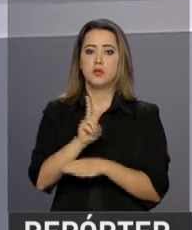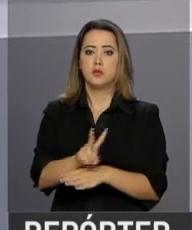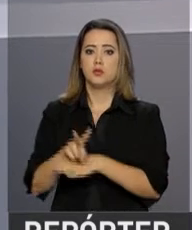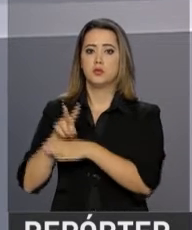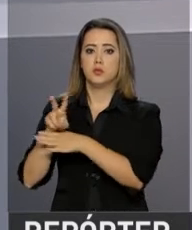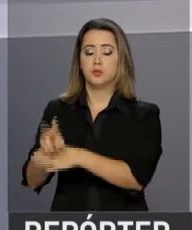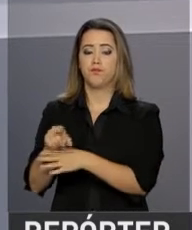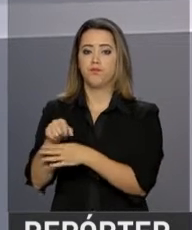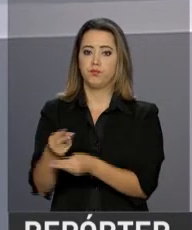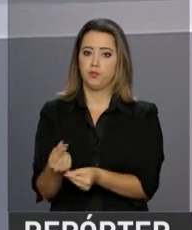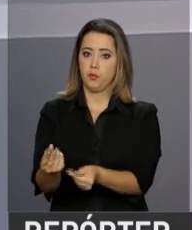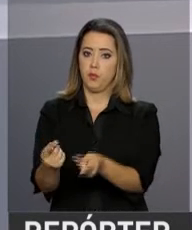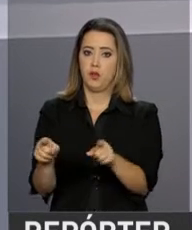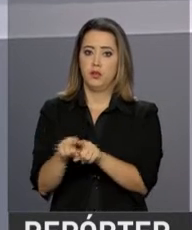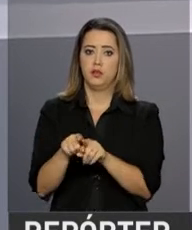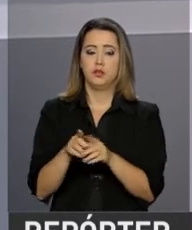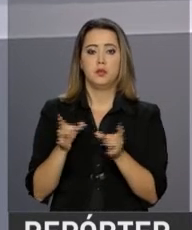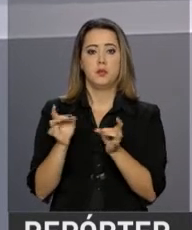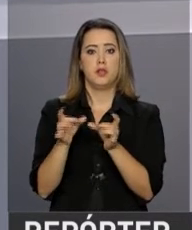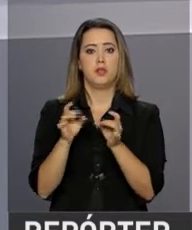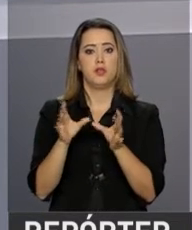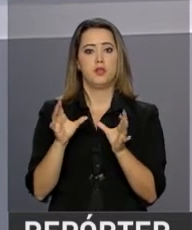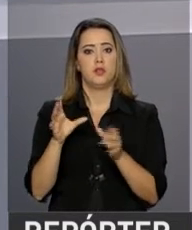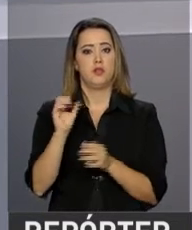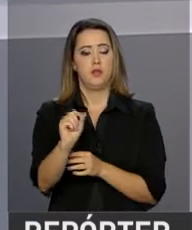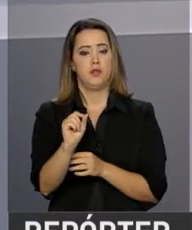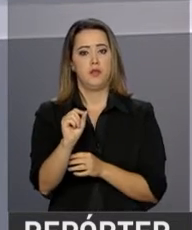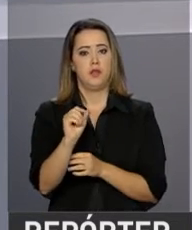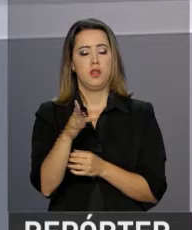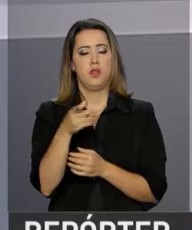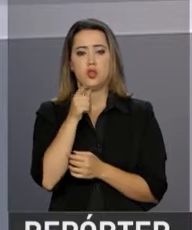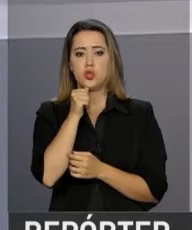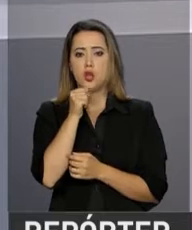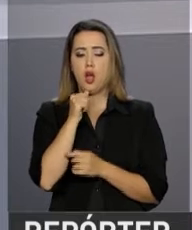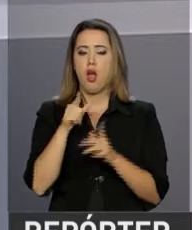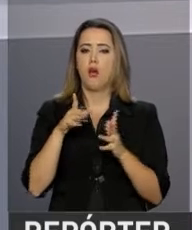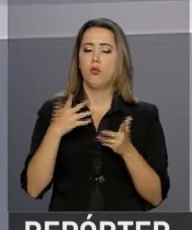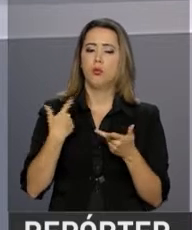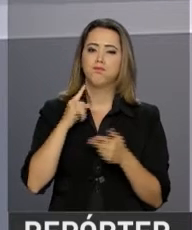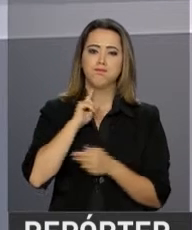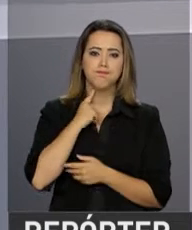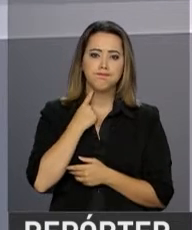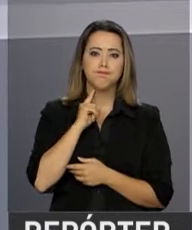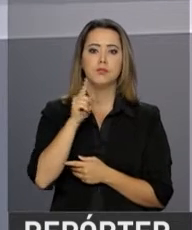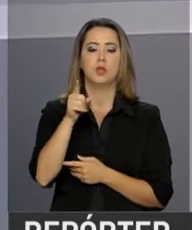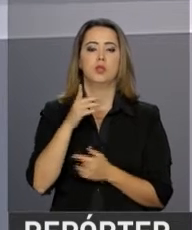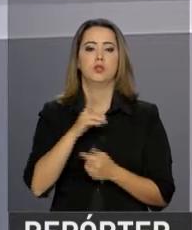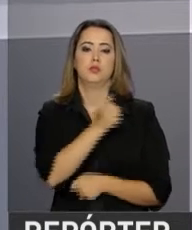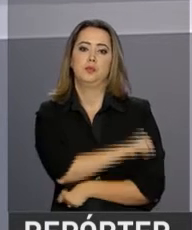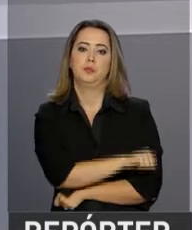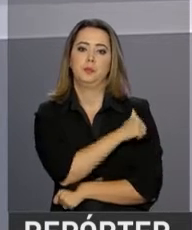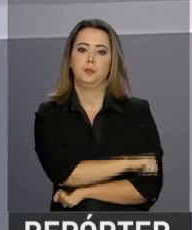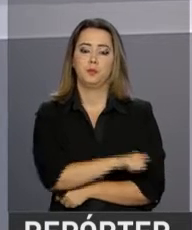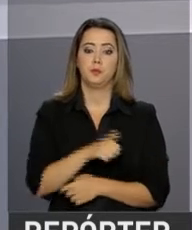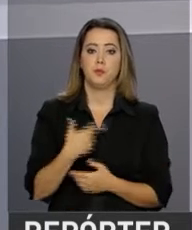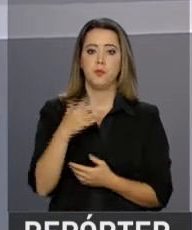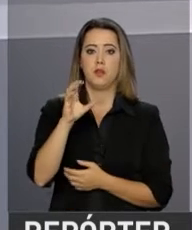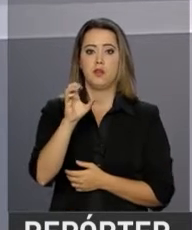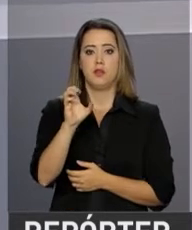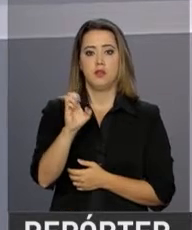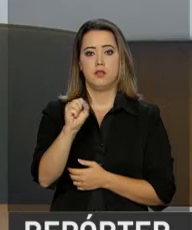desse valor e também a privatização da companhia estadual de águas e esgotos do estado do rio de janeiro a